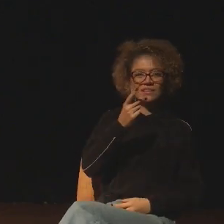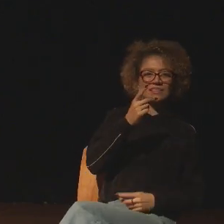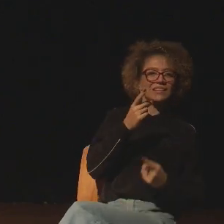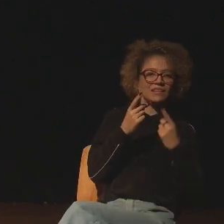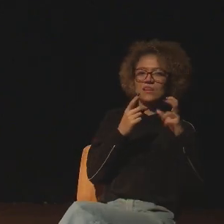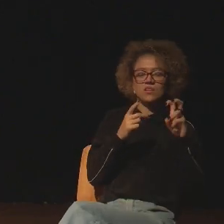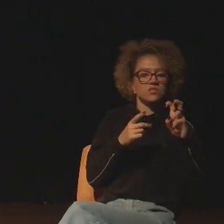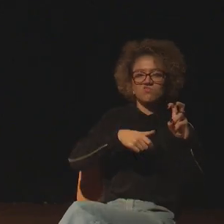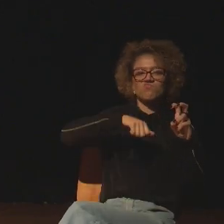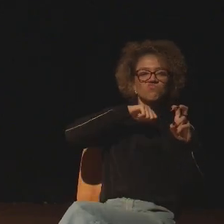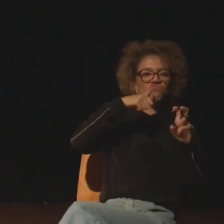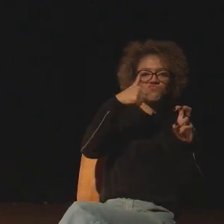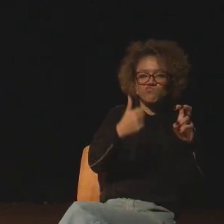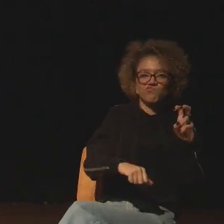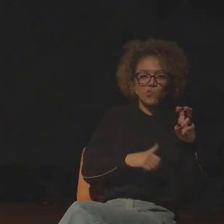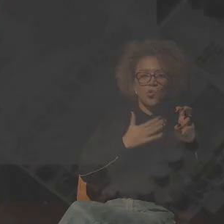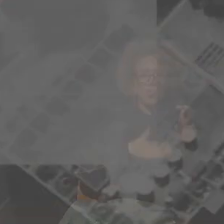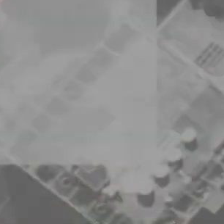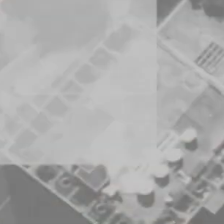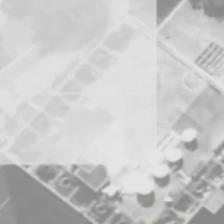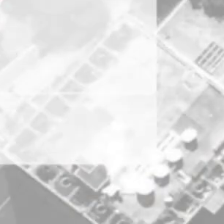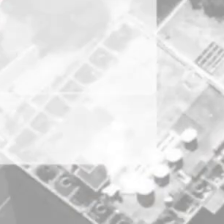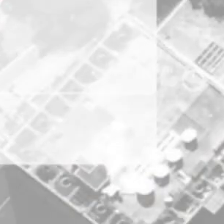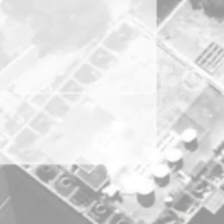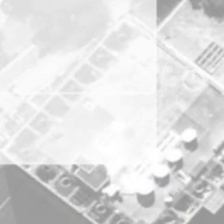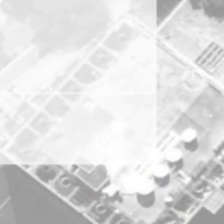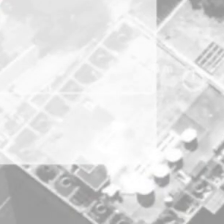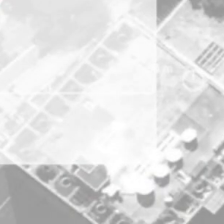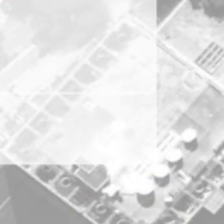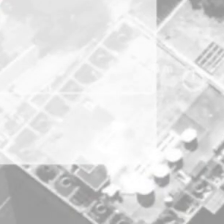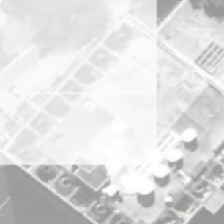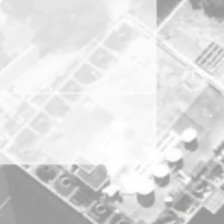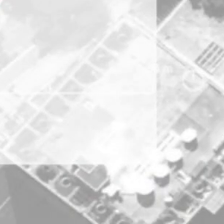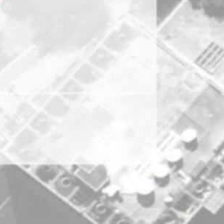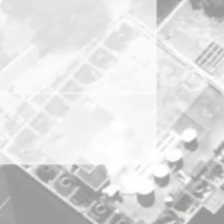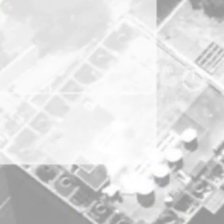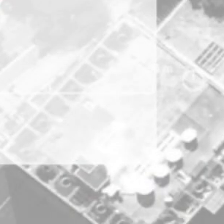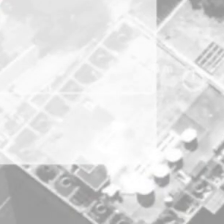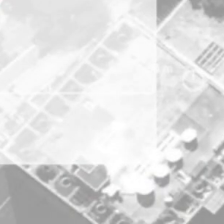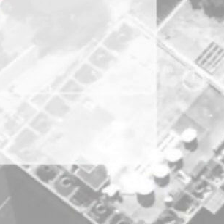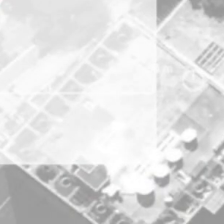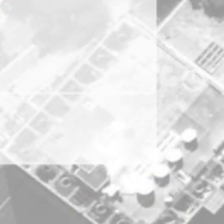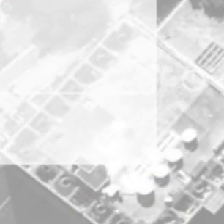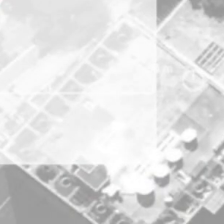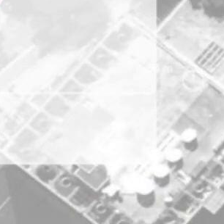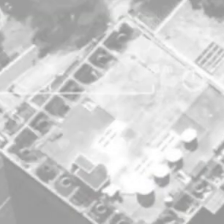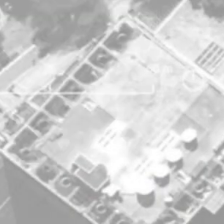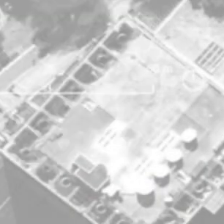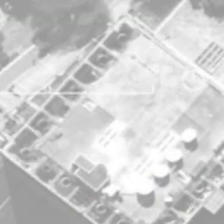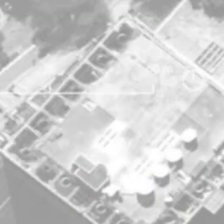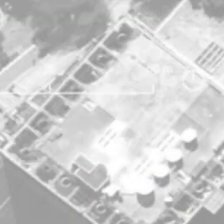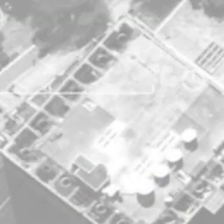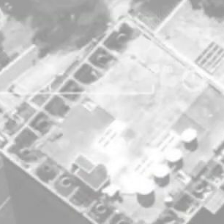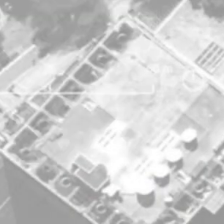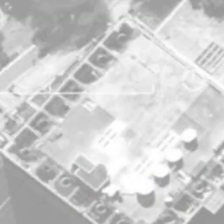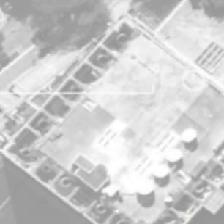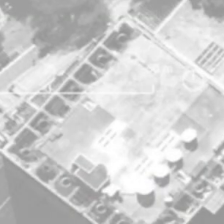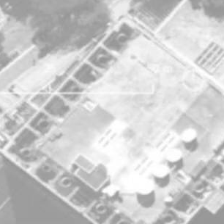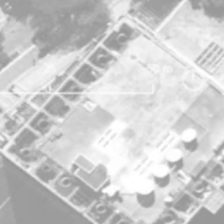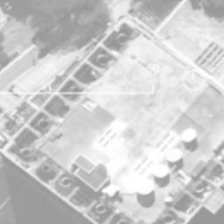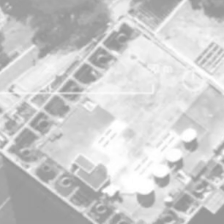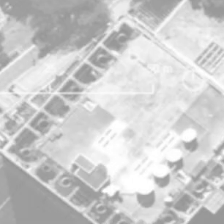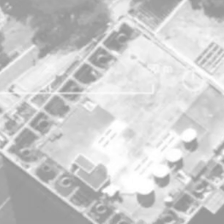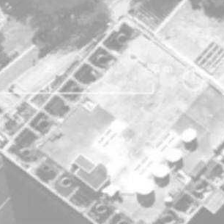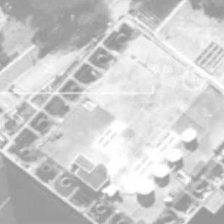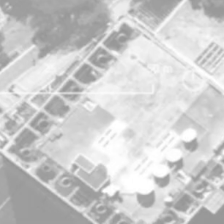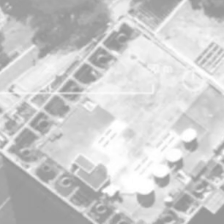inadequada, foi essa proposta que depois passou por revisão, considerando a questão da acessibilidade mais centralmente.